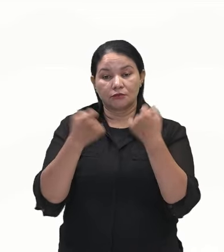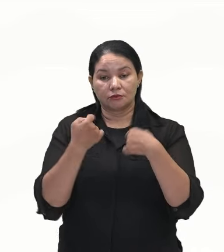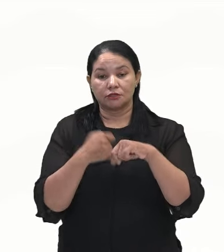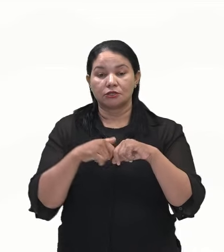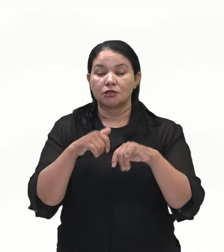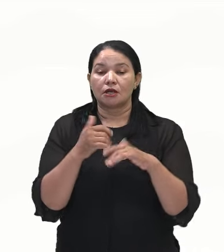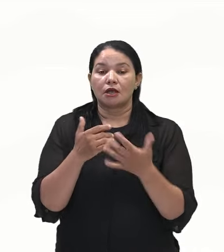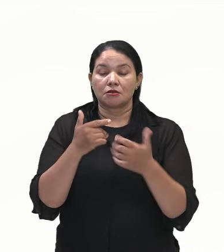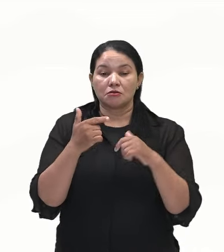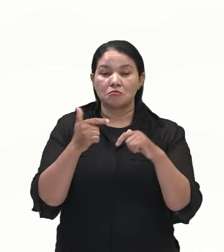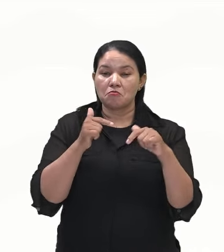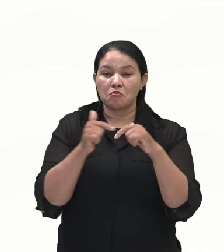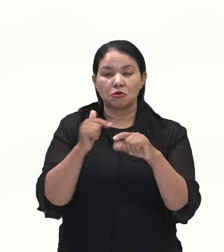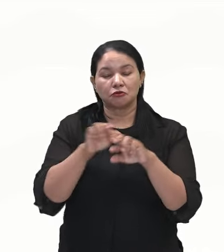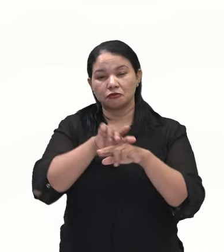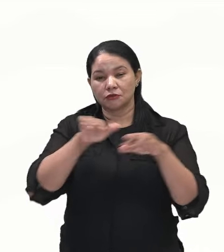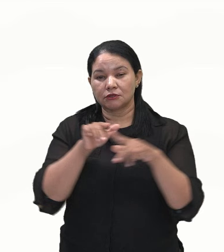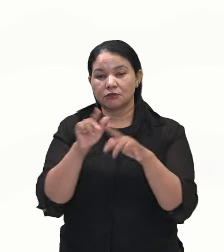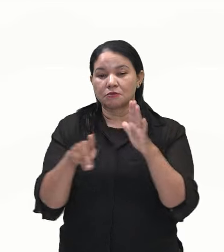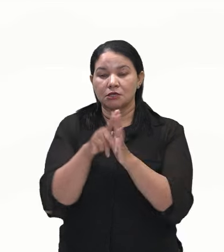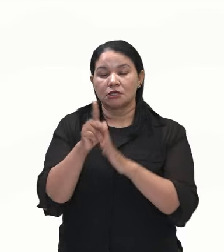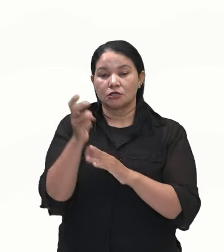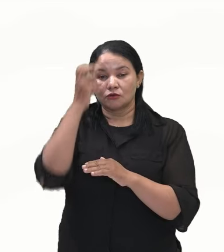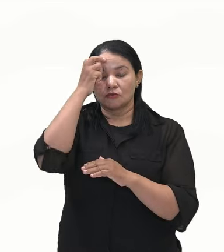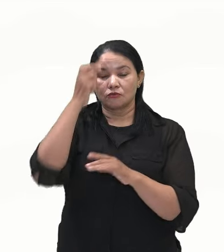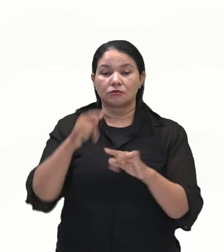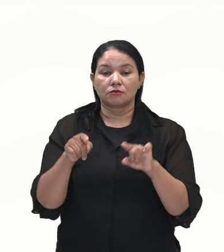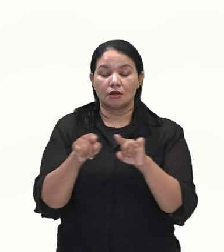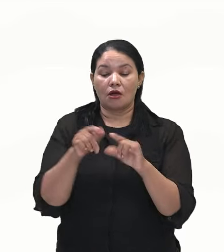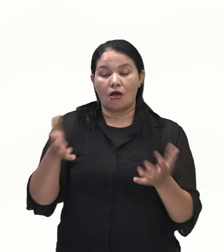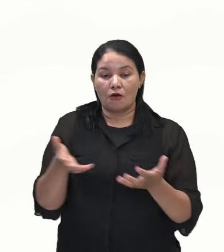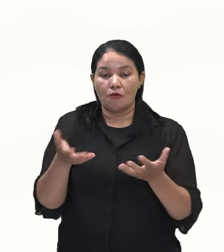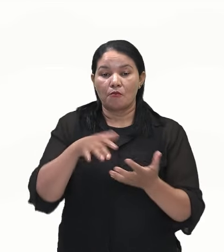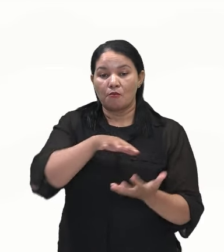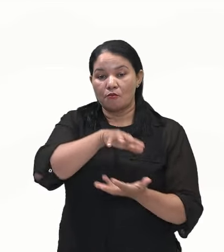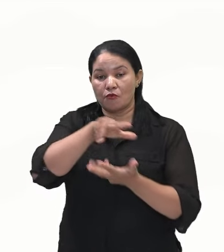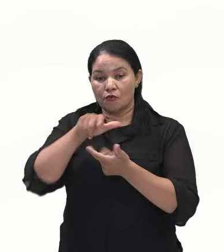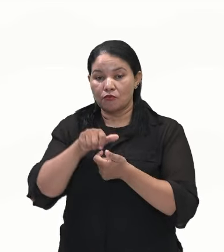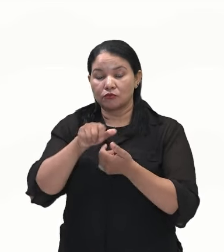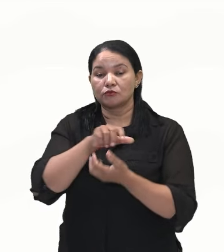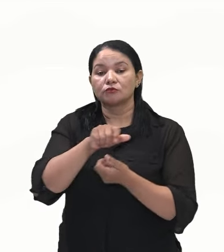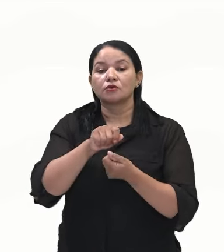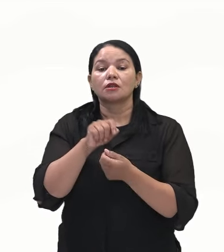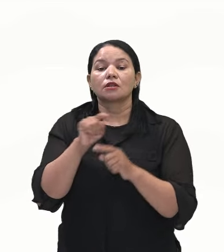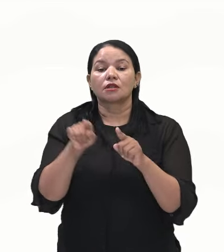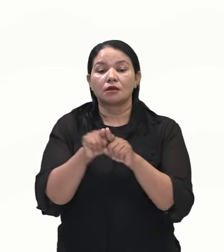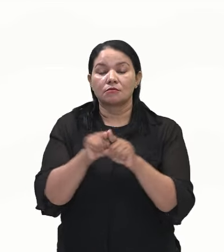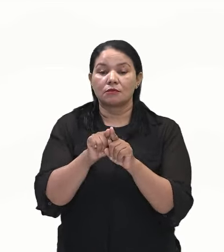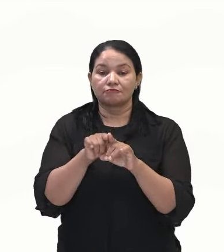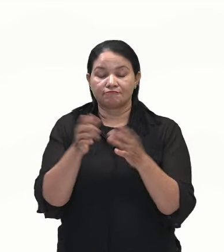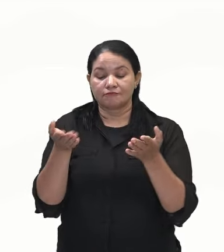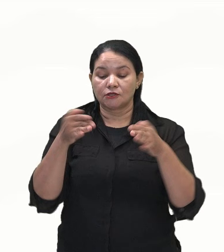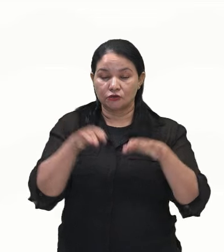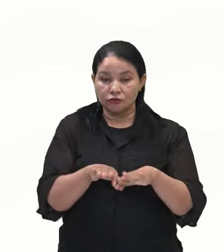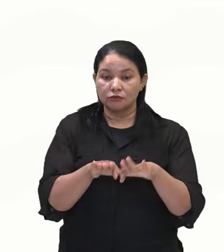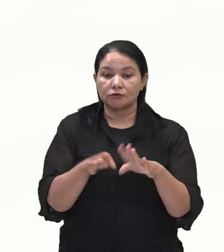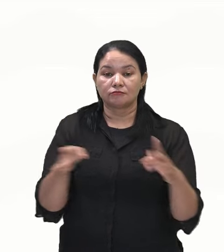redor em um mundo globalizado é essencial para a inclusão. Então, aqui ele também deságua na questão